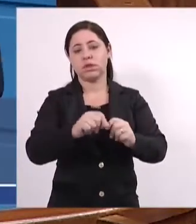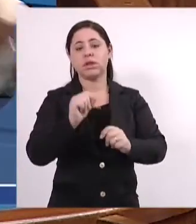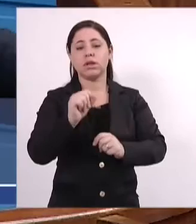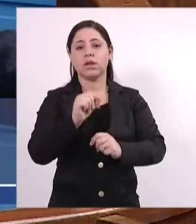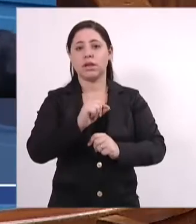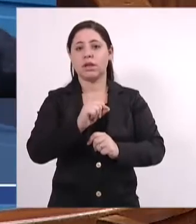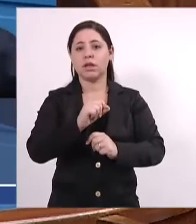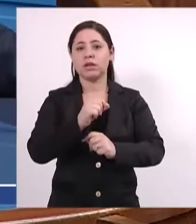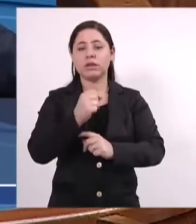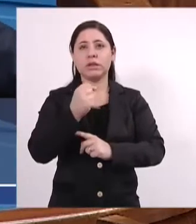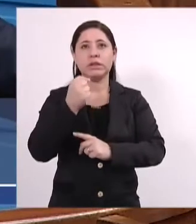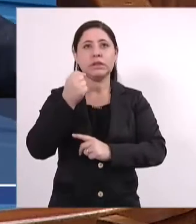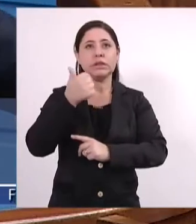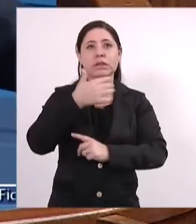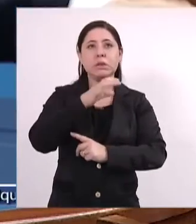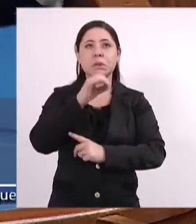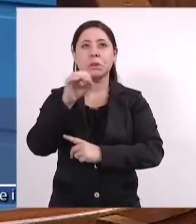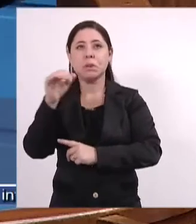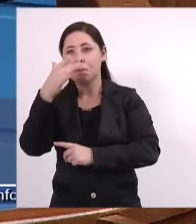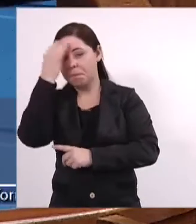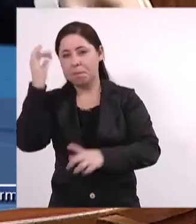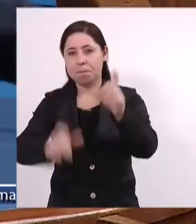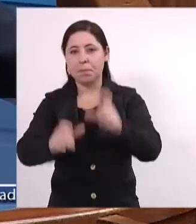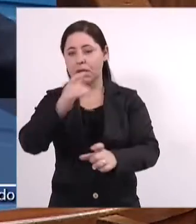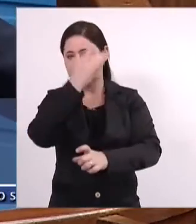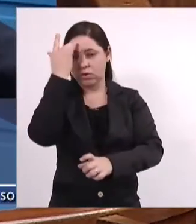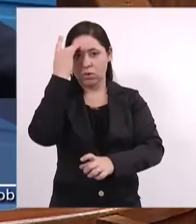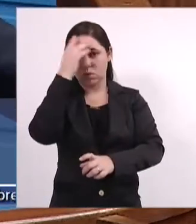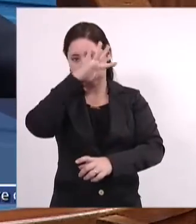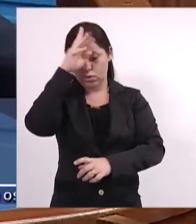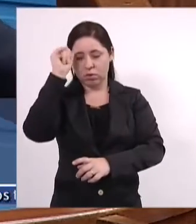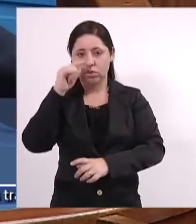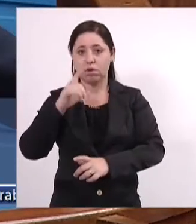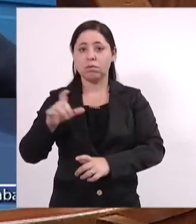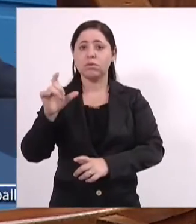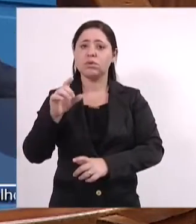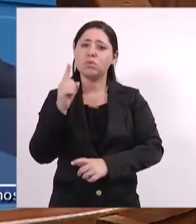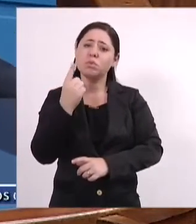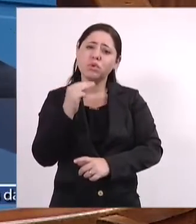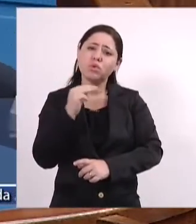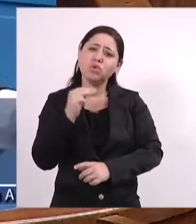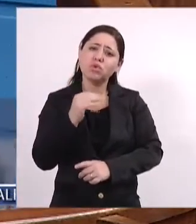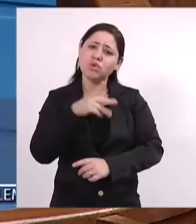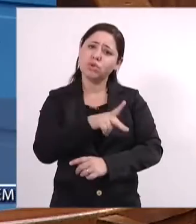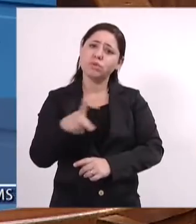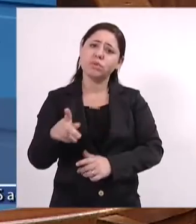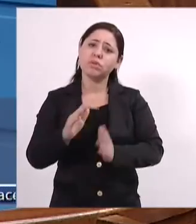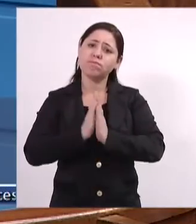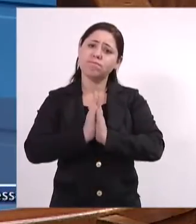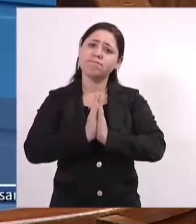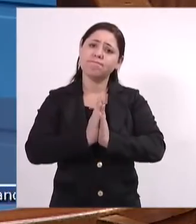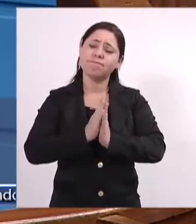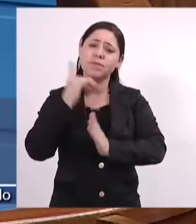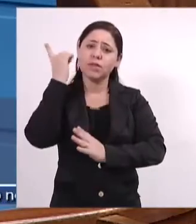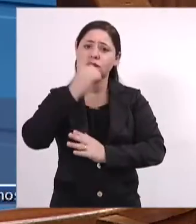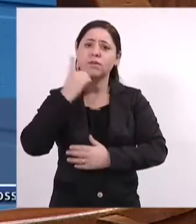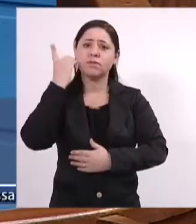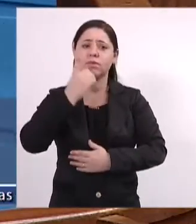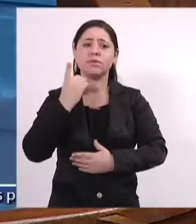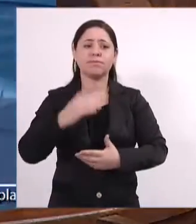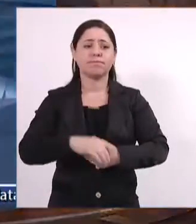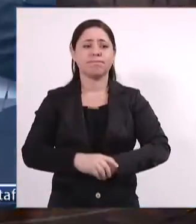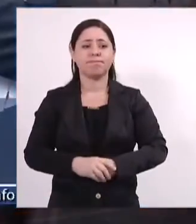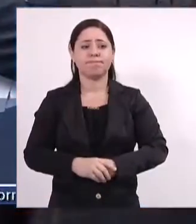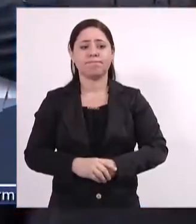são centenas no nosso Mato Grosso do Sul. Passo a palavra, um minutinho, senhor presidente, para o nobre deputado Pedir vênia